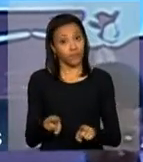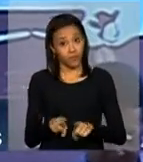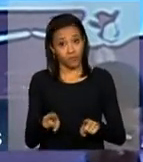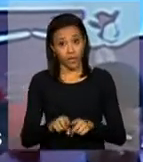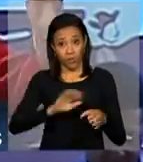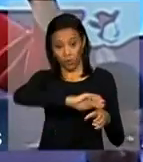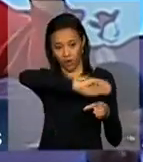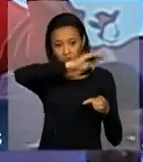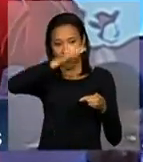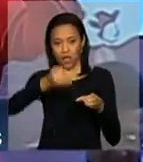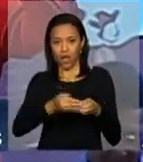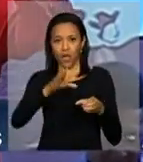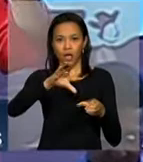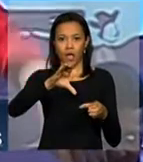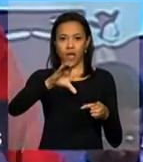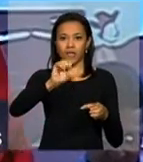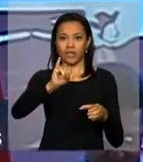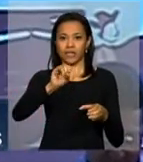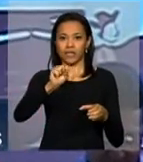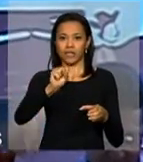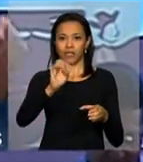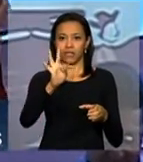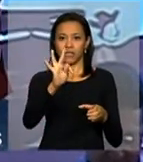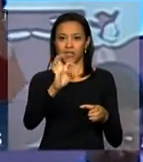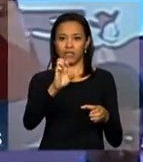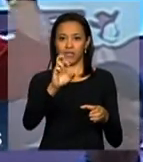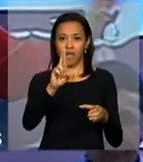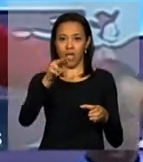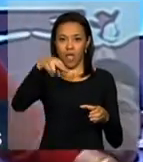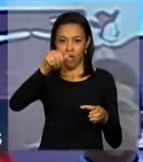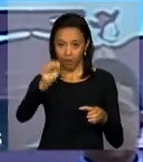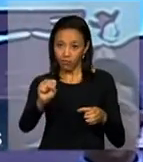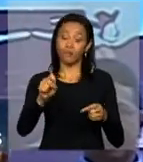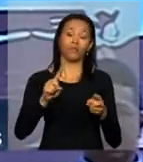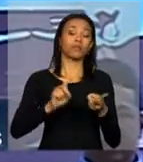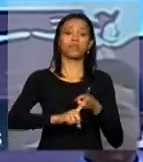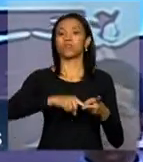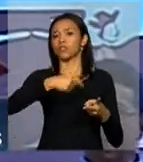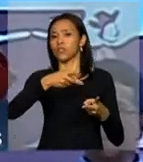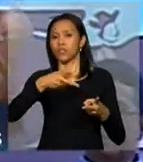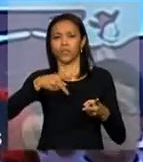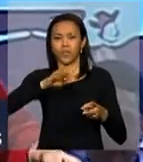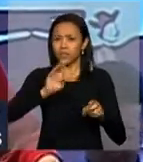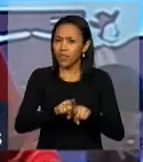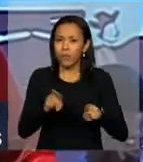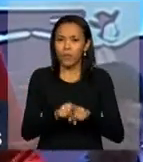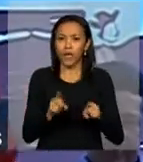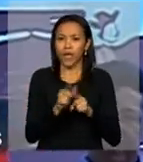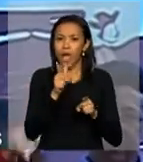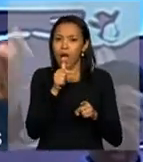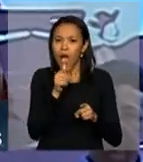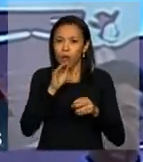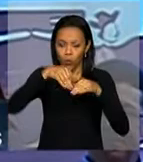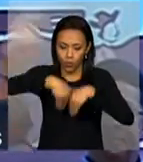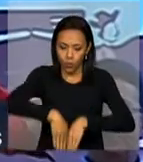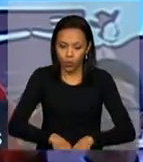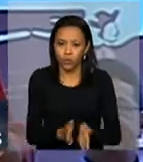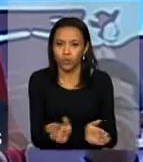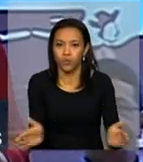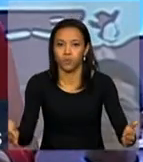cisternas, como com a segunda cisterna, cisterna de produção, as barragens subterrâneas,